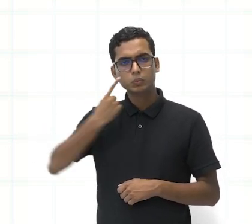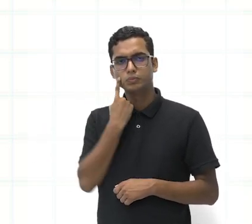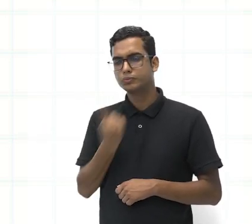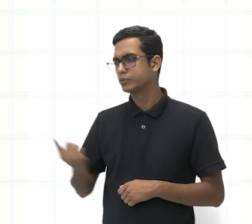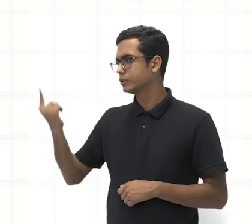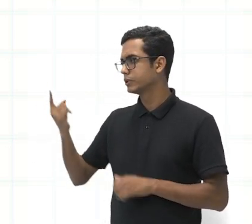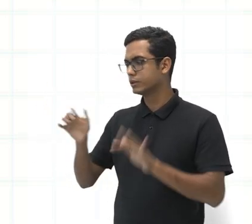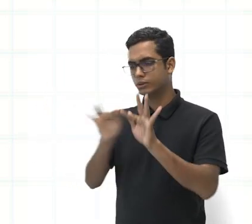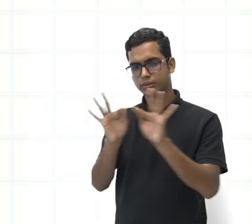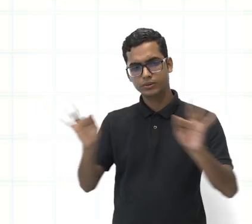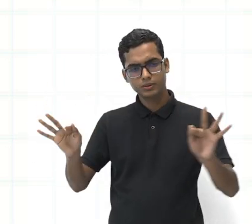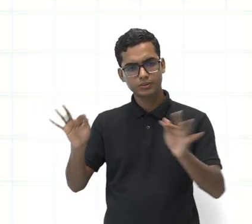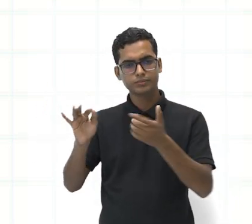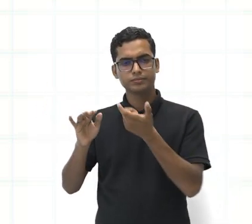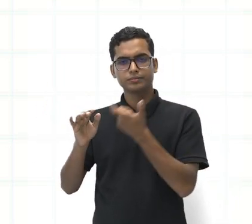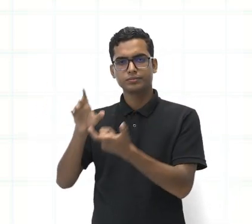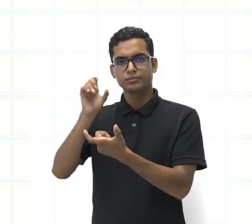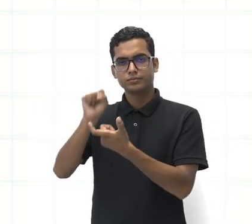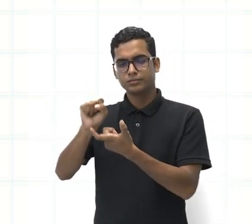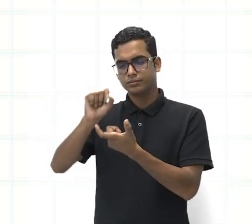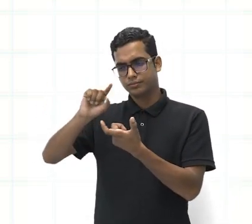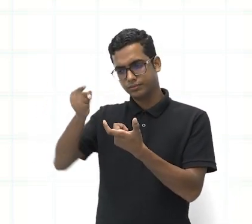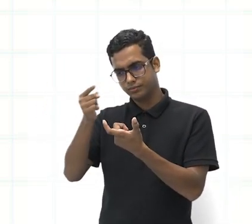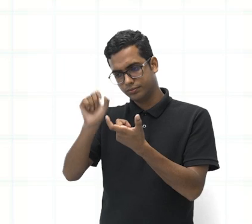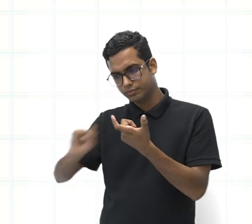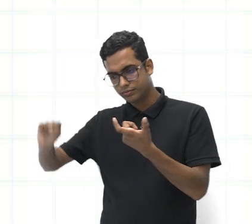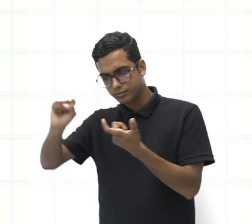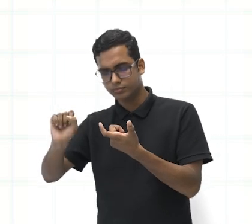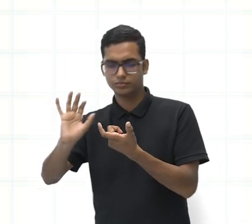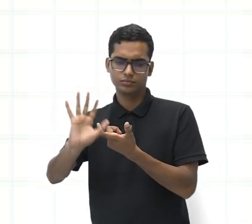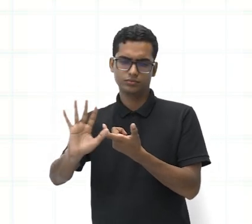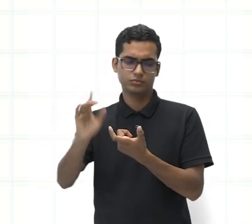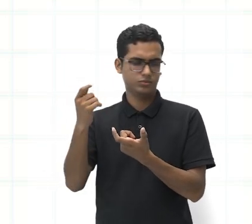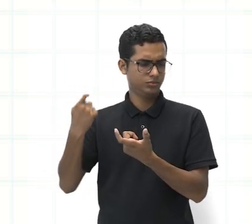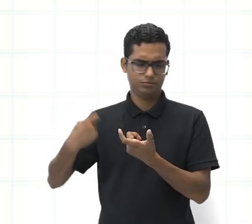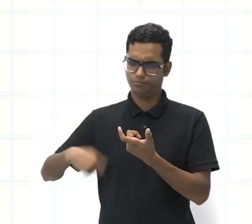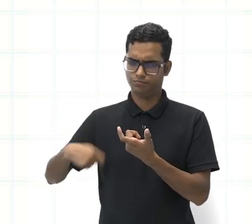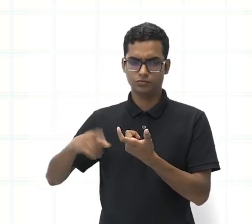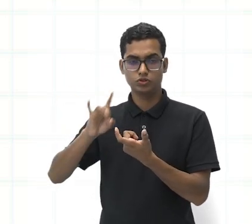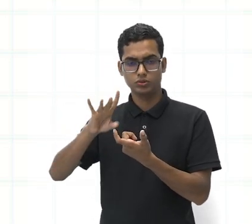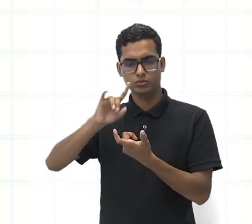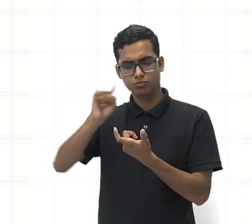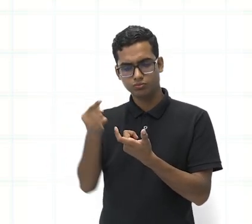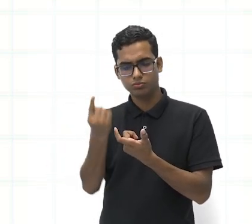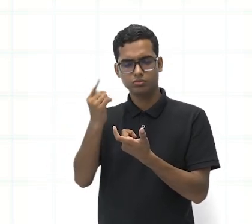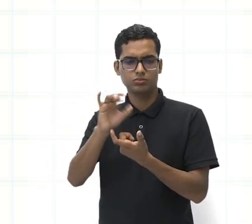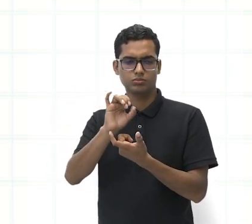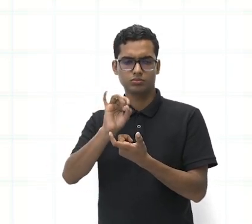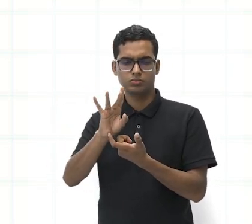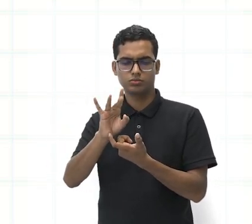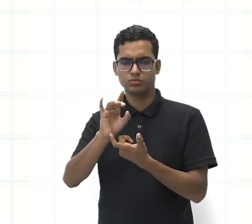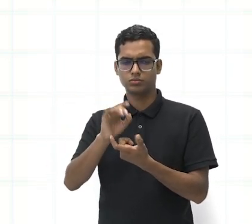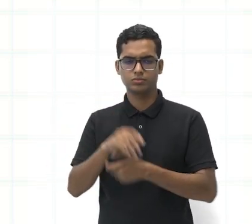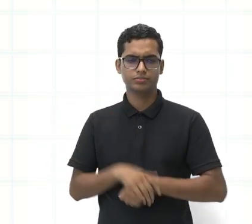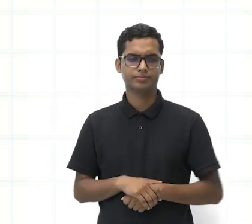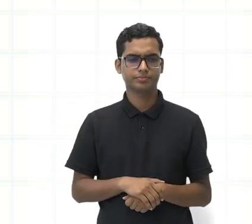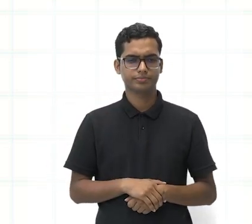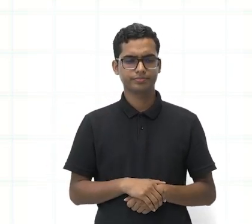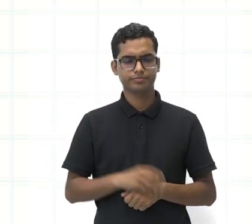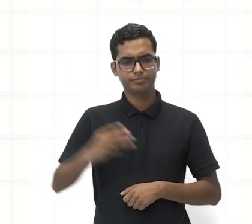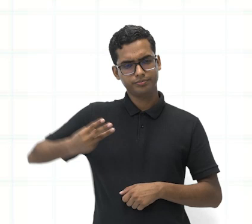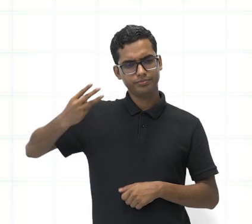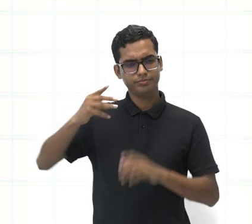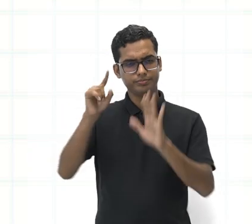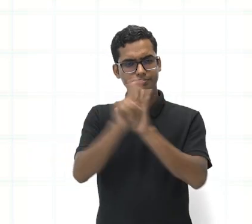não precisa colocar o S após o apóstrofo para indicar essa posse, tá bom? Terceira perguntinha. When were you